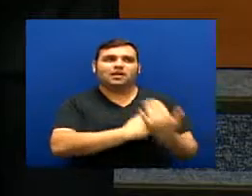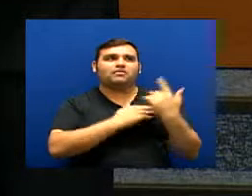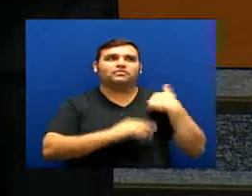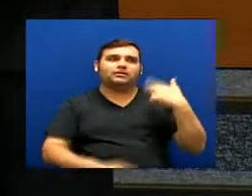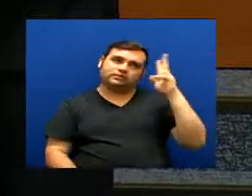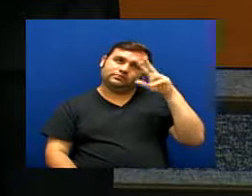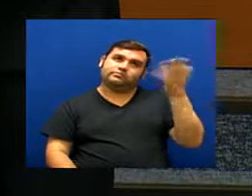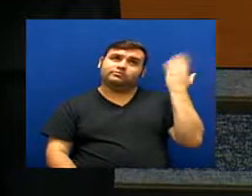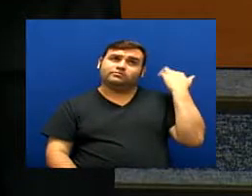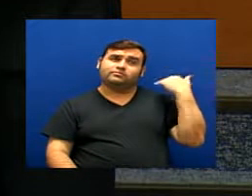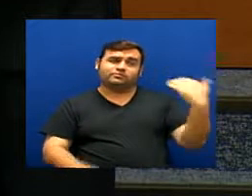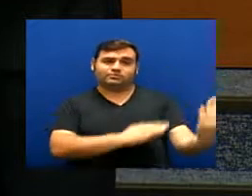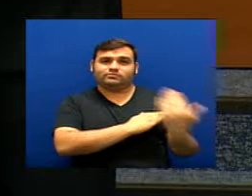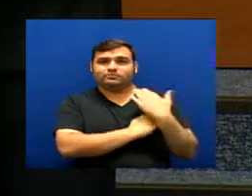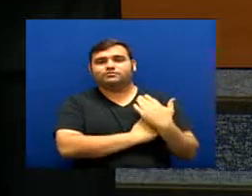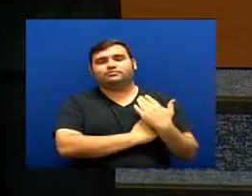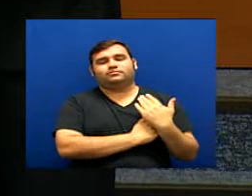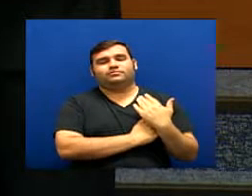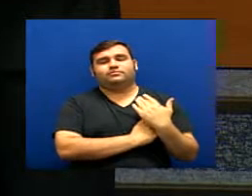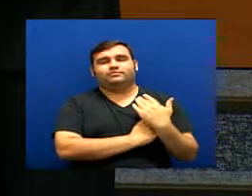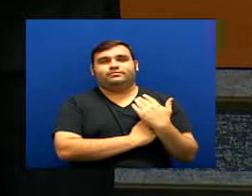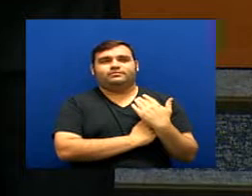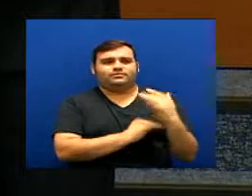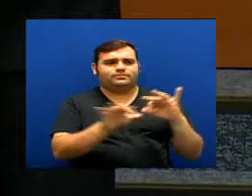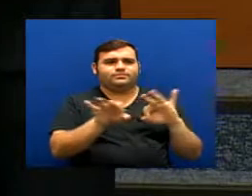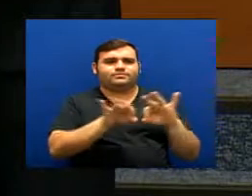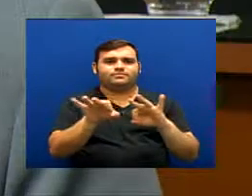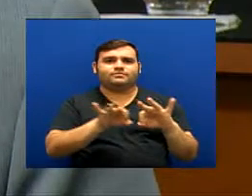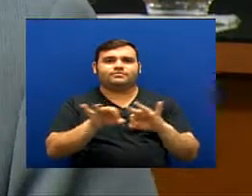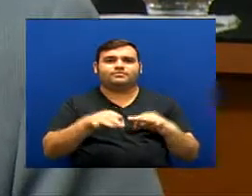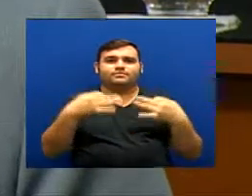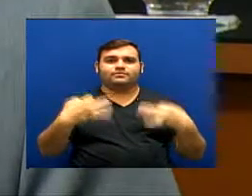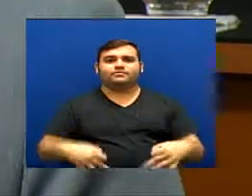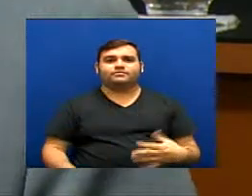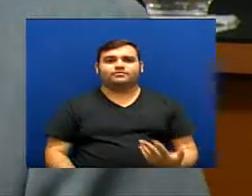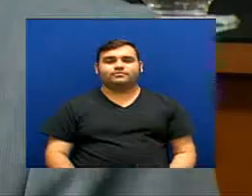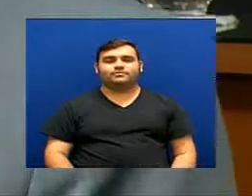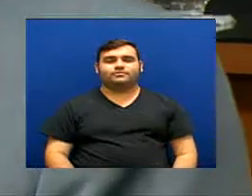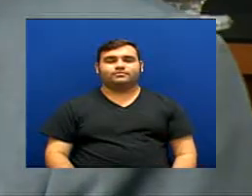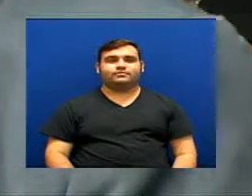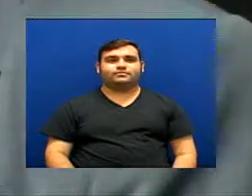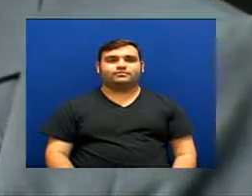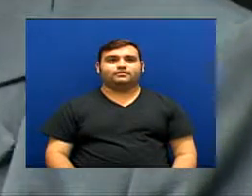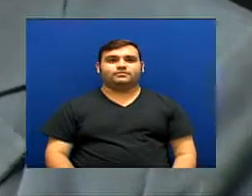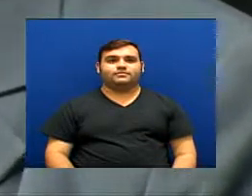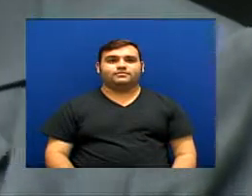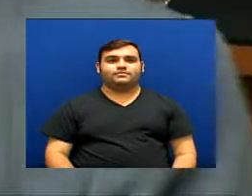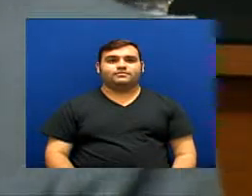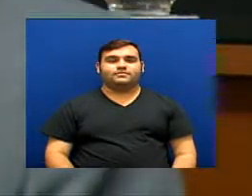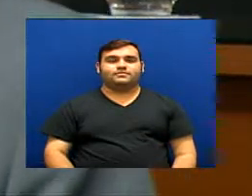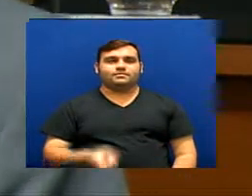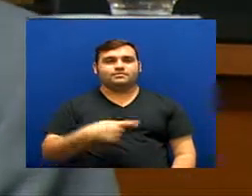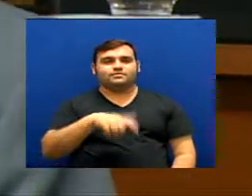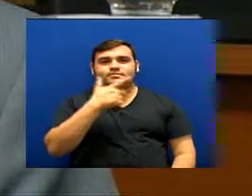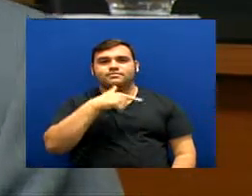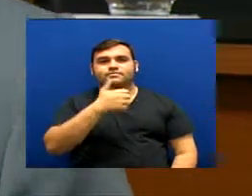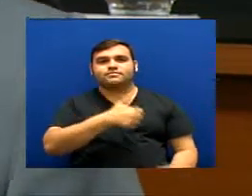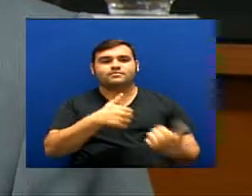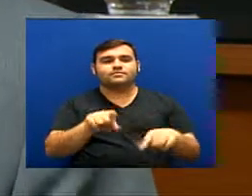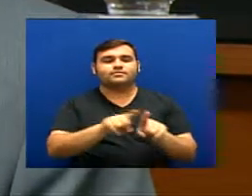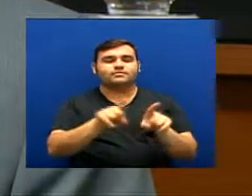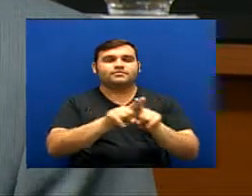Silva. Ele é coordenador do curso do Centenário Colégio Santa Escolástica e é o responsável por manter viva a tradição católica beneditina